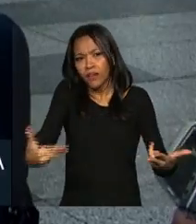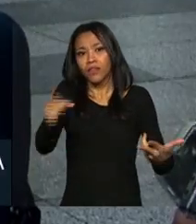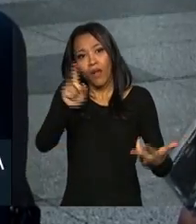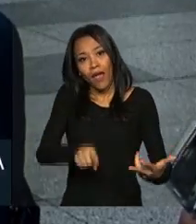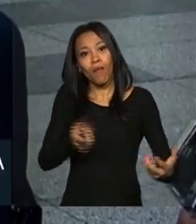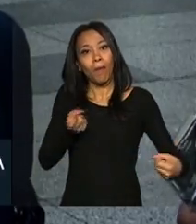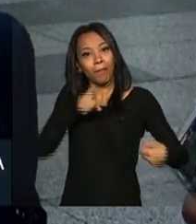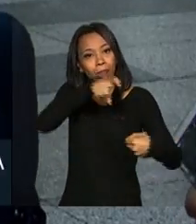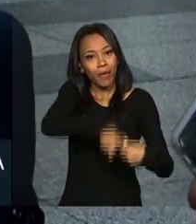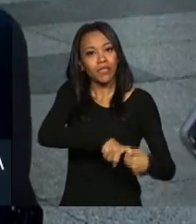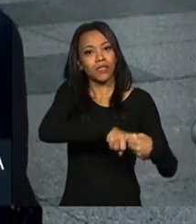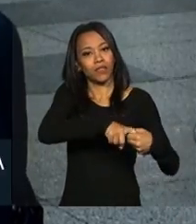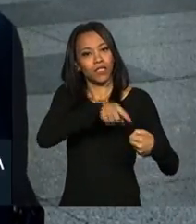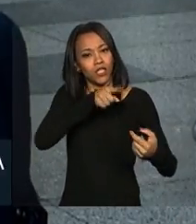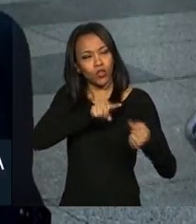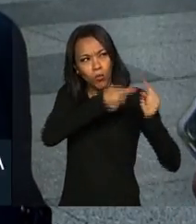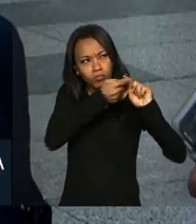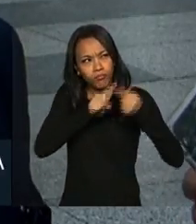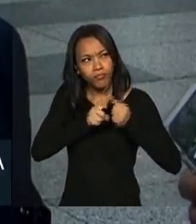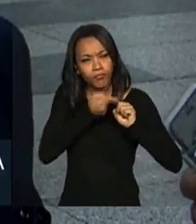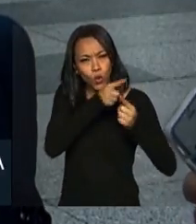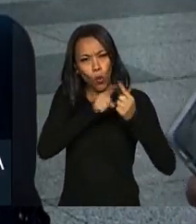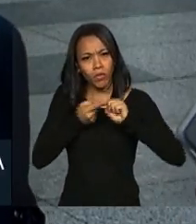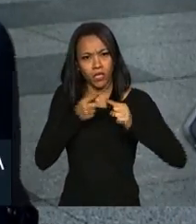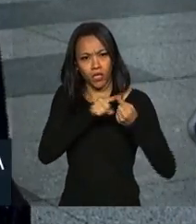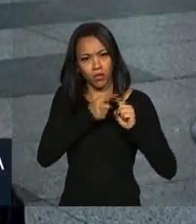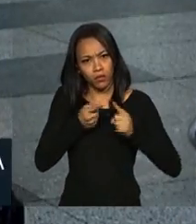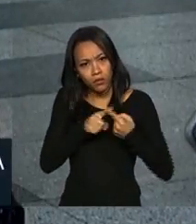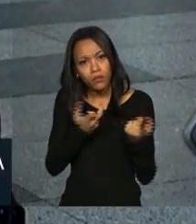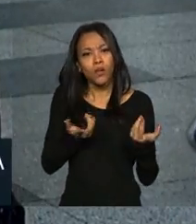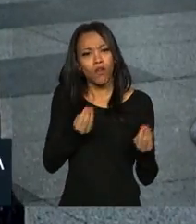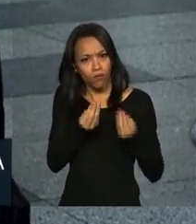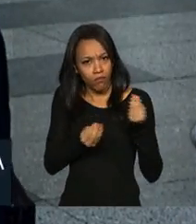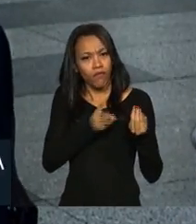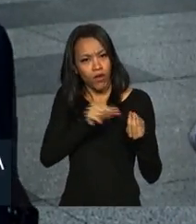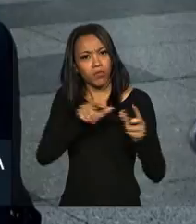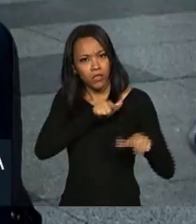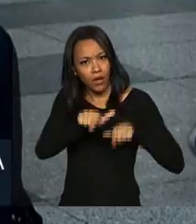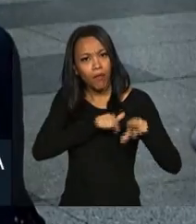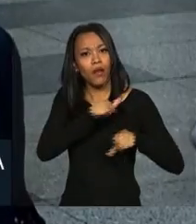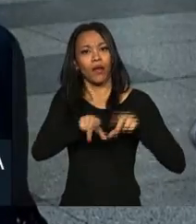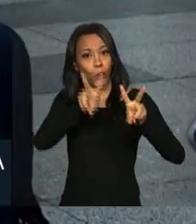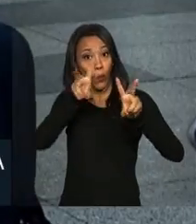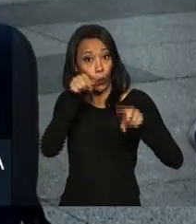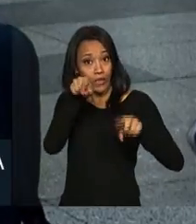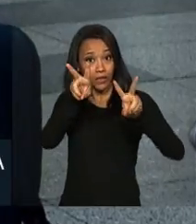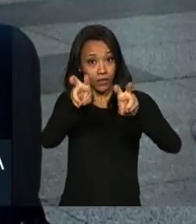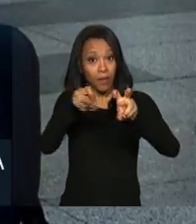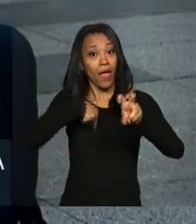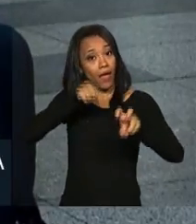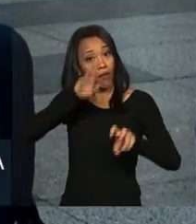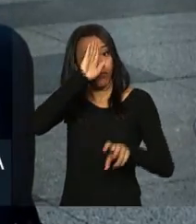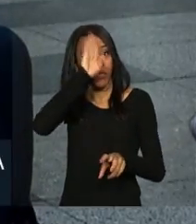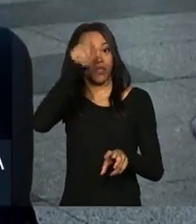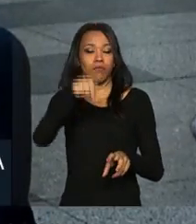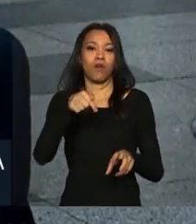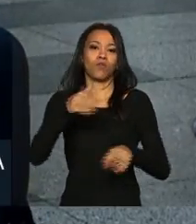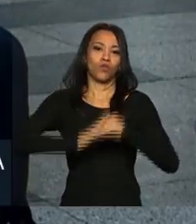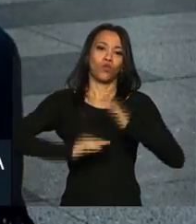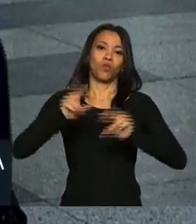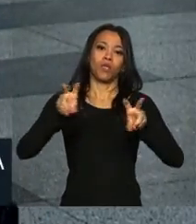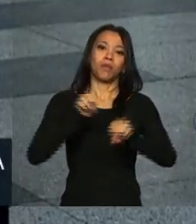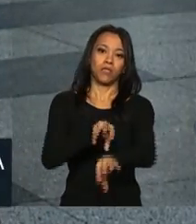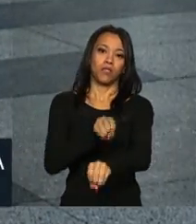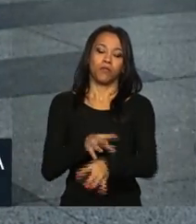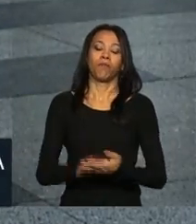está combinada, vamos desenvolver isso, vamos trabalhar nessa direção. E esse é o ponto principal que a gente conversou sobre educação. Ensino